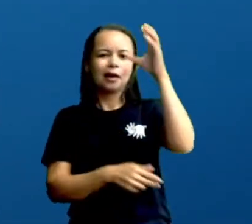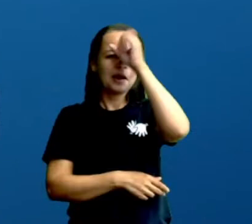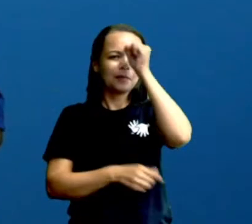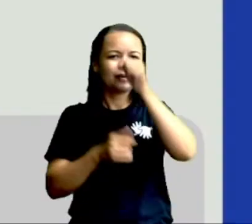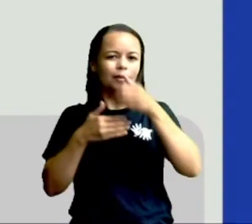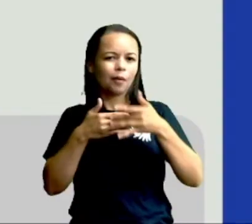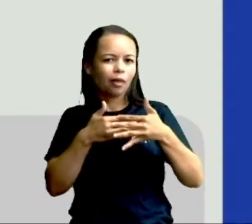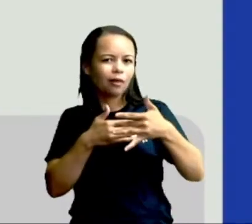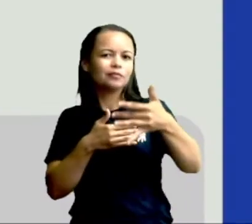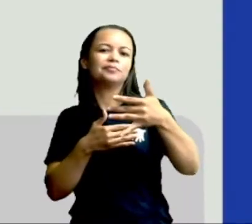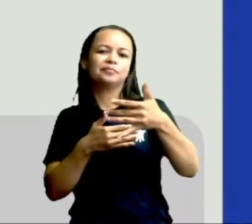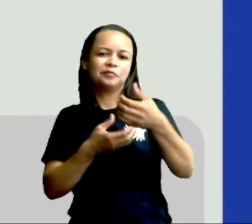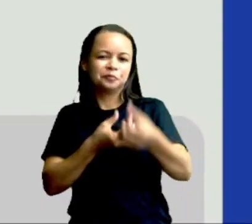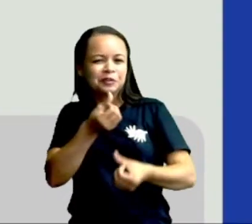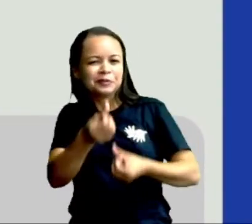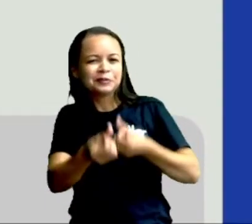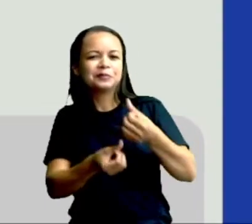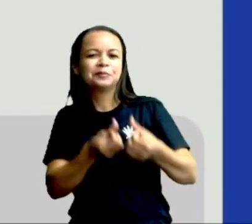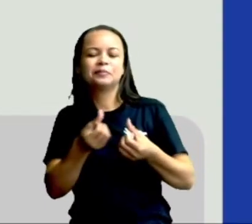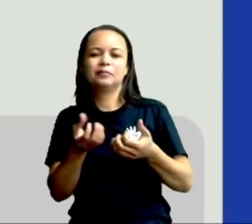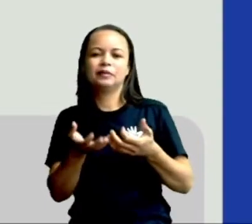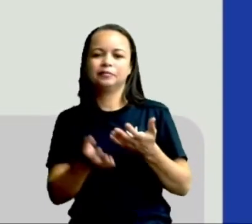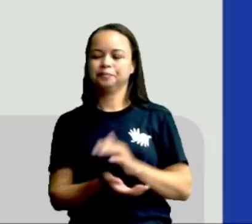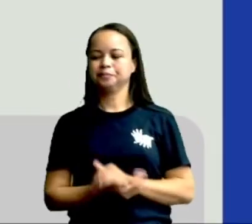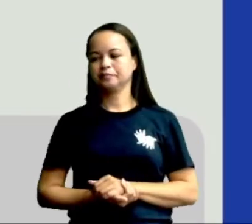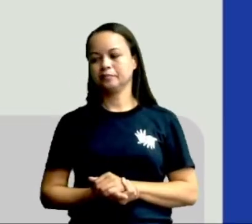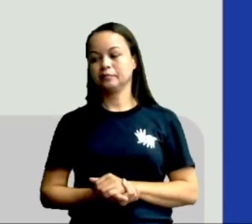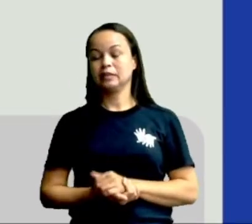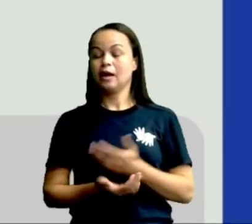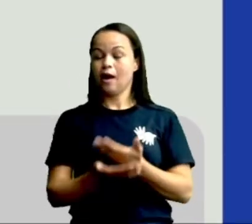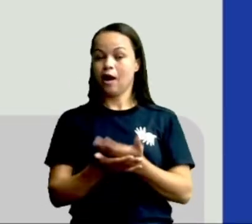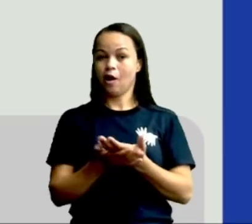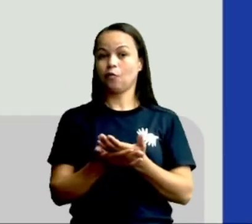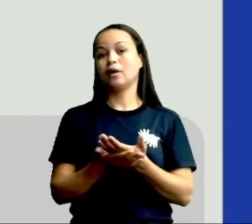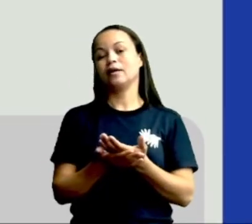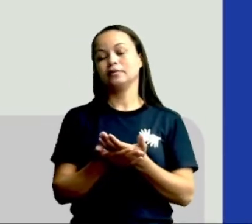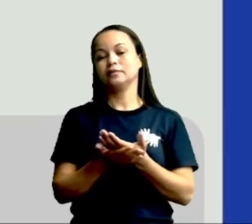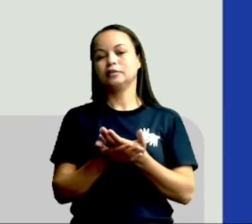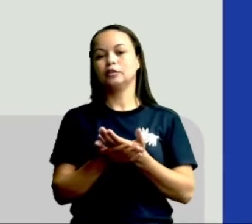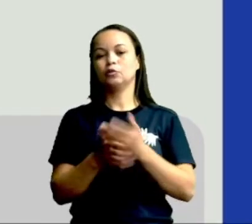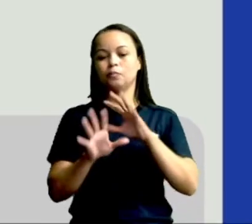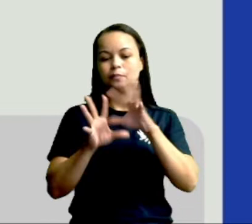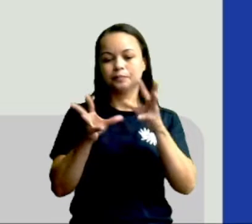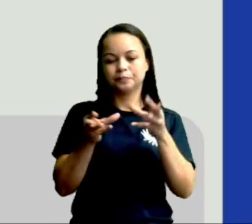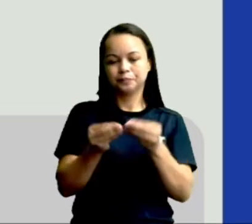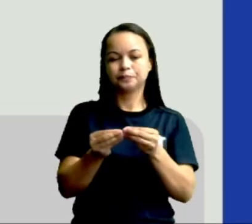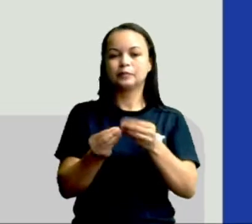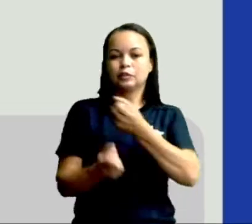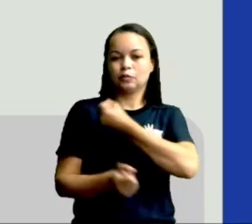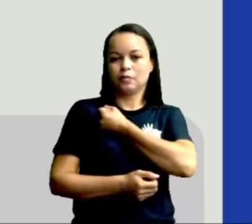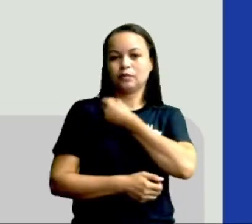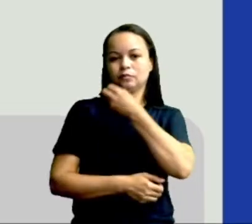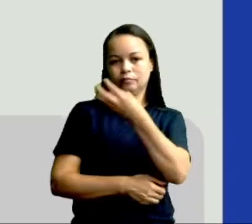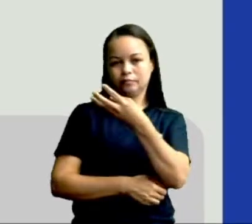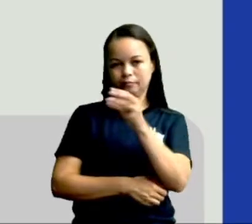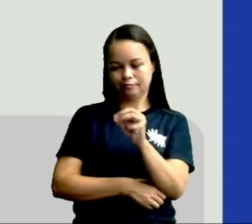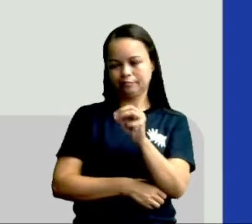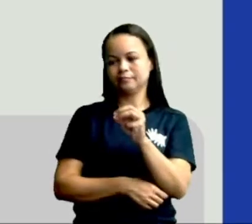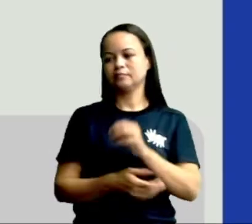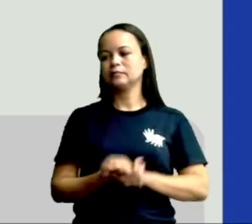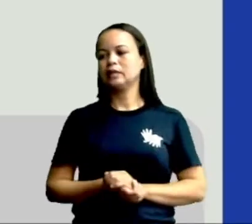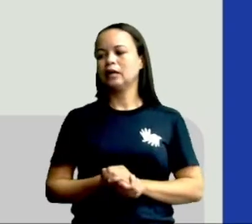semestre. Vamos lá? Vamos lá. Aula de número 30, uma breve revisão. E nós vamos